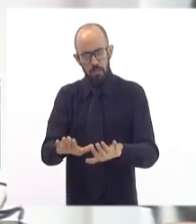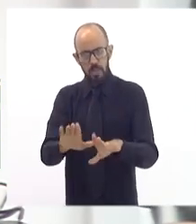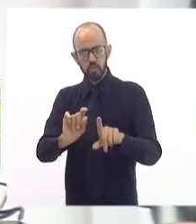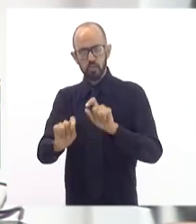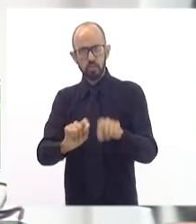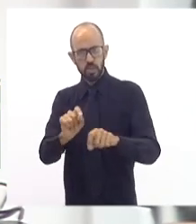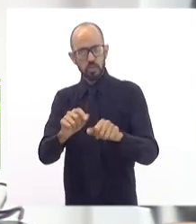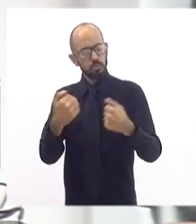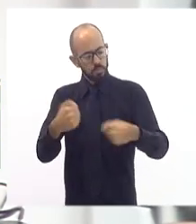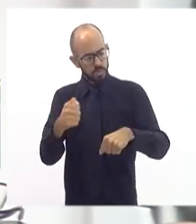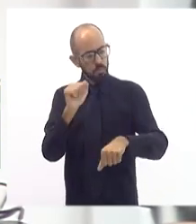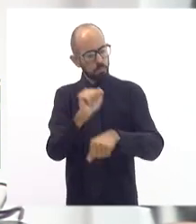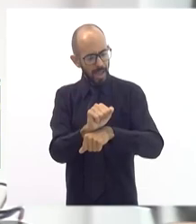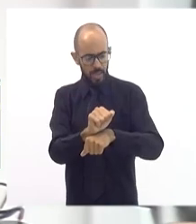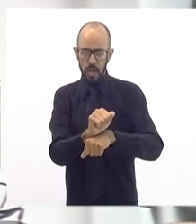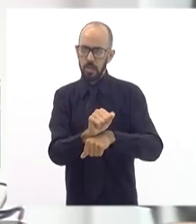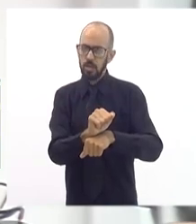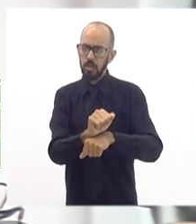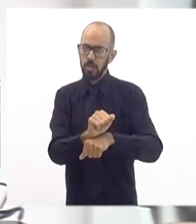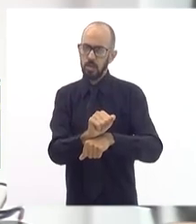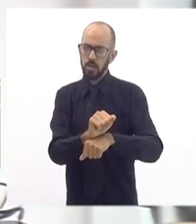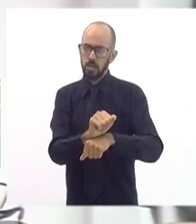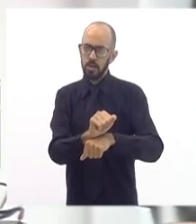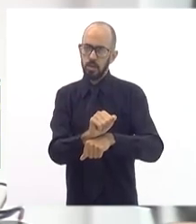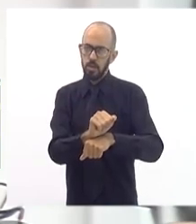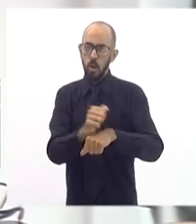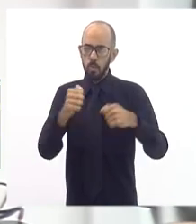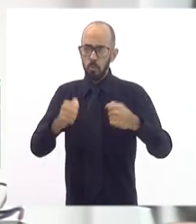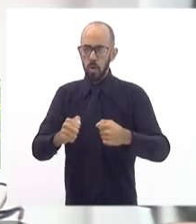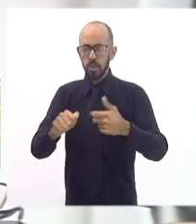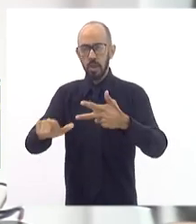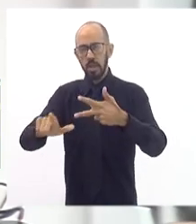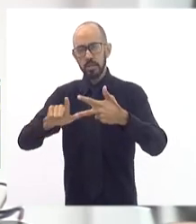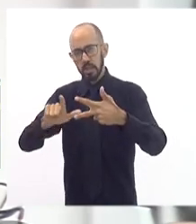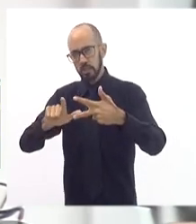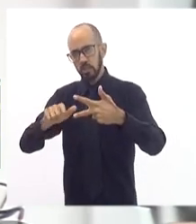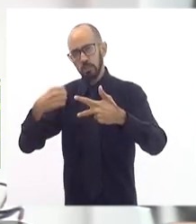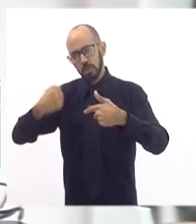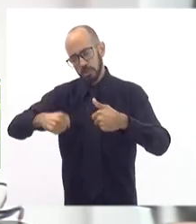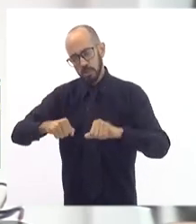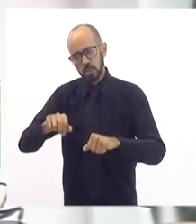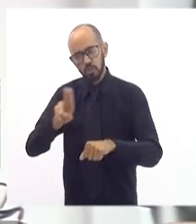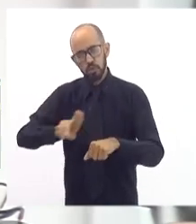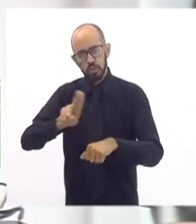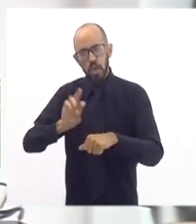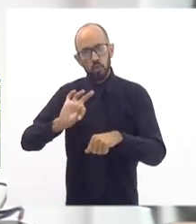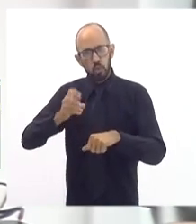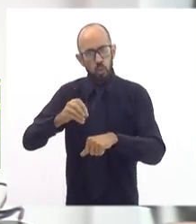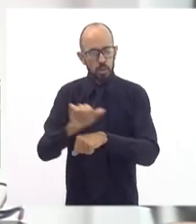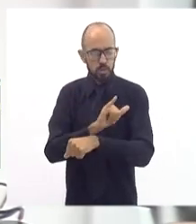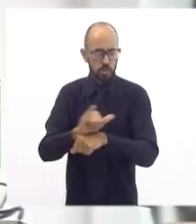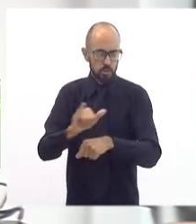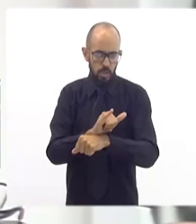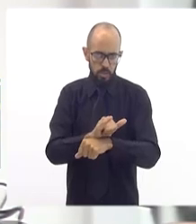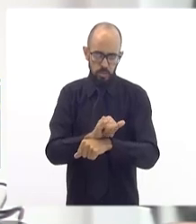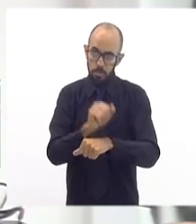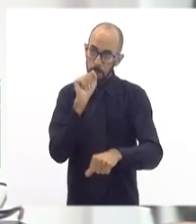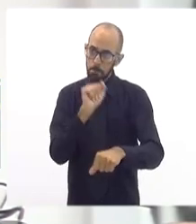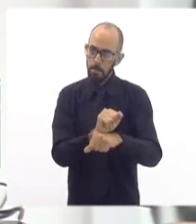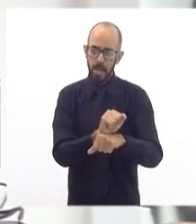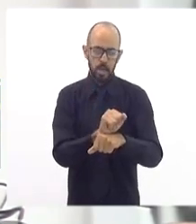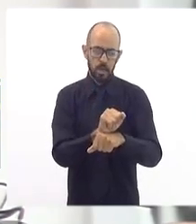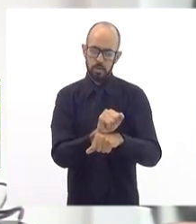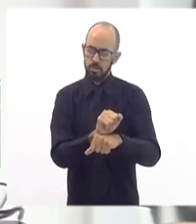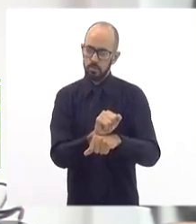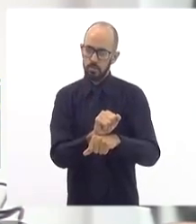precisa interromper esse processo aqui Poder Legislativo tem que usar todos os meios constitucionais que estão ao nosso alcance para frear